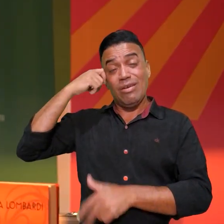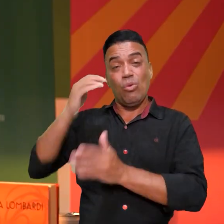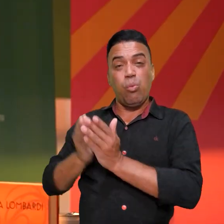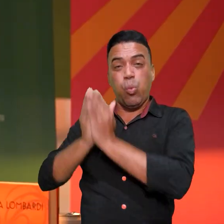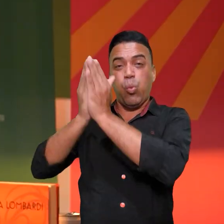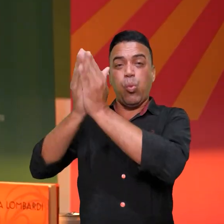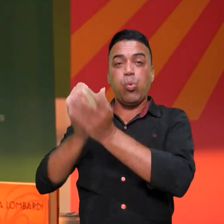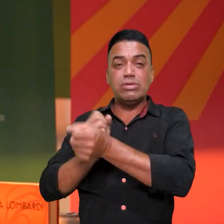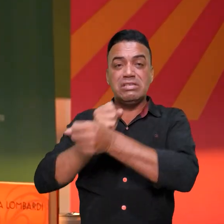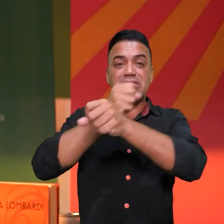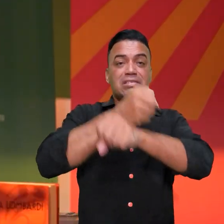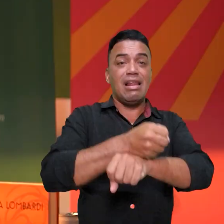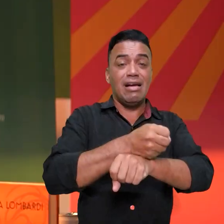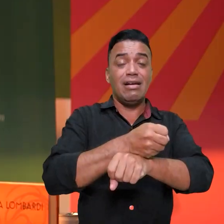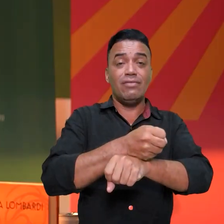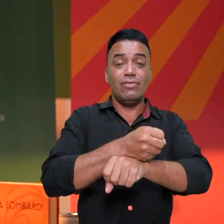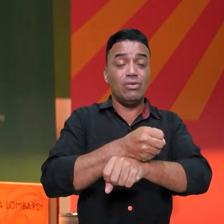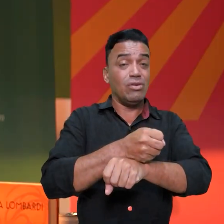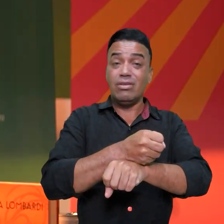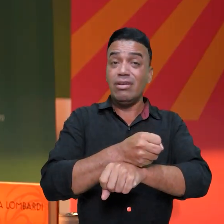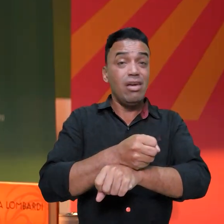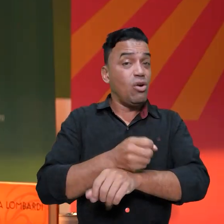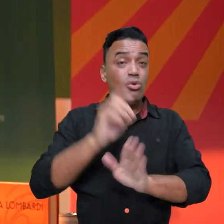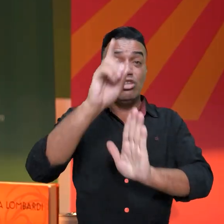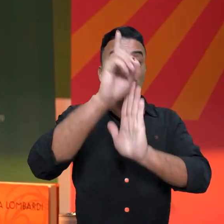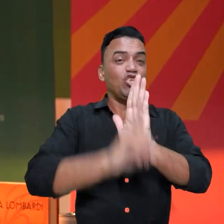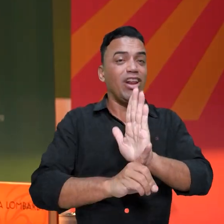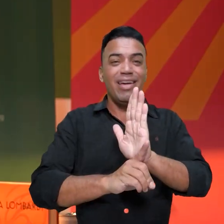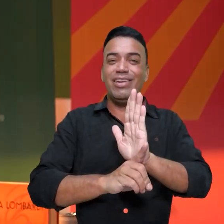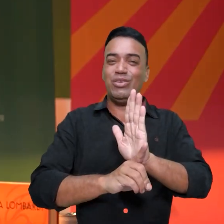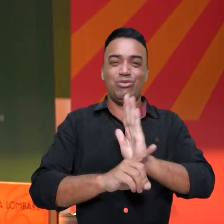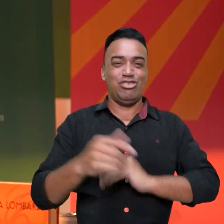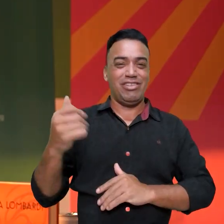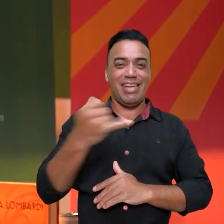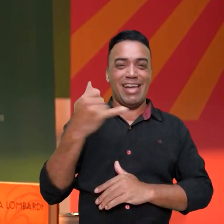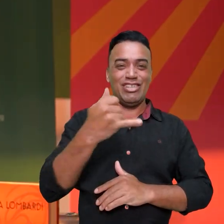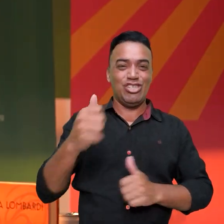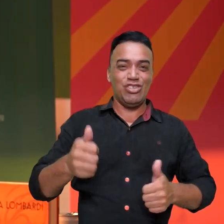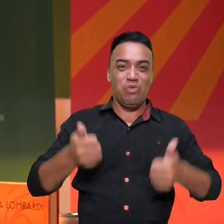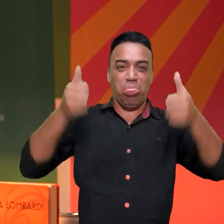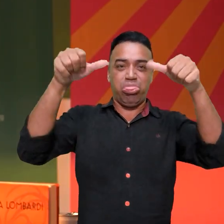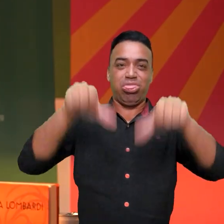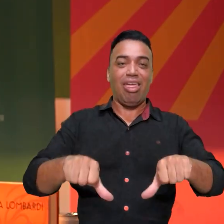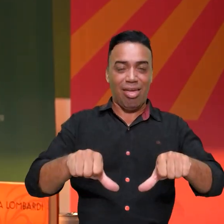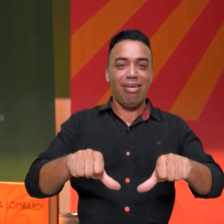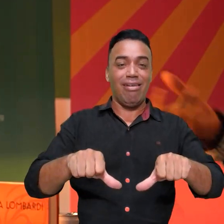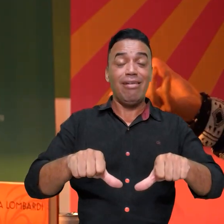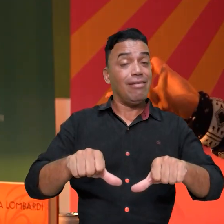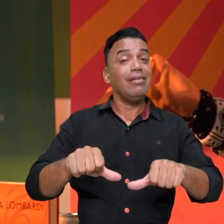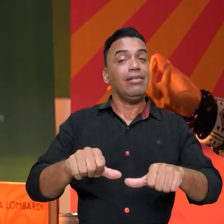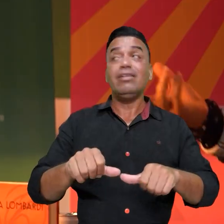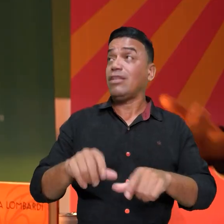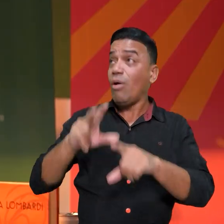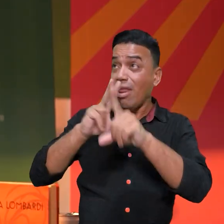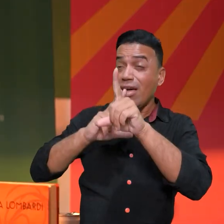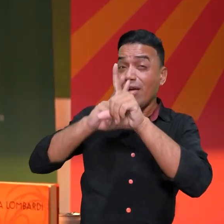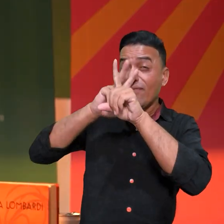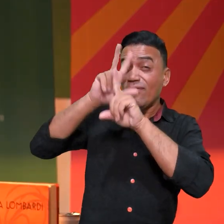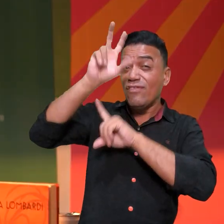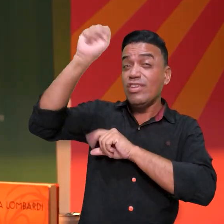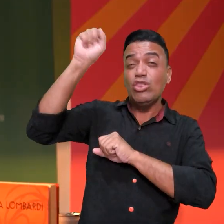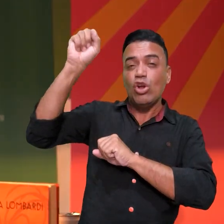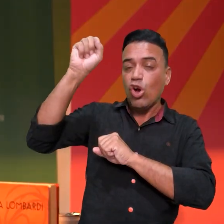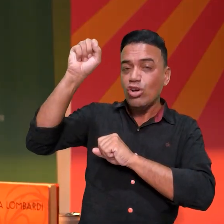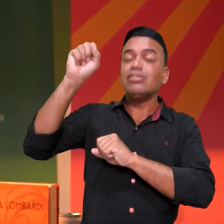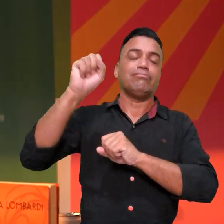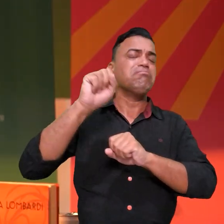olha onde eu estou. Eu não tenho direito de ser pessimista. Ela fala isso. Que ela, por isso, ela é vitoriosa, irritantemente